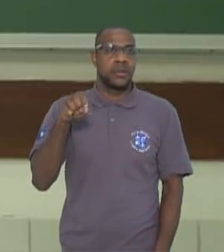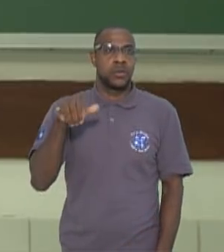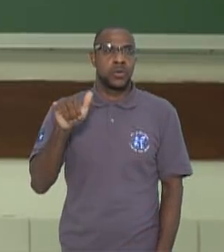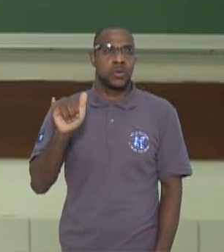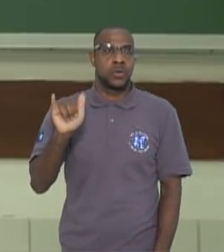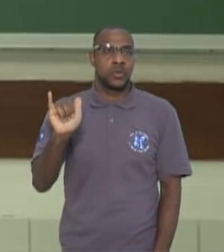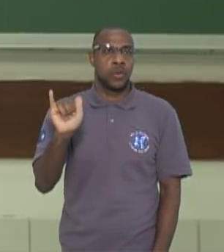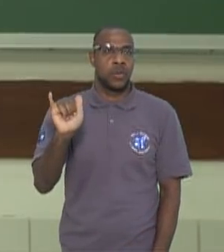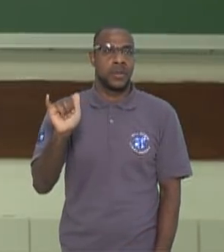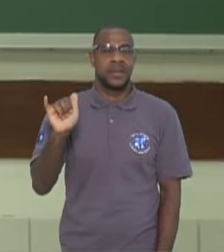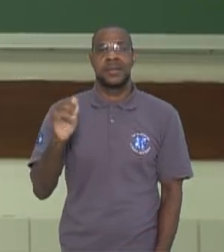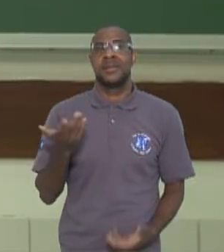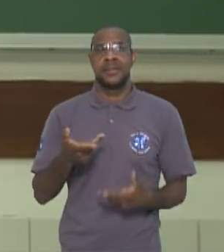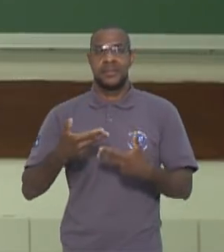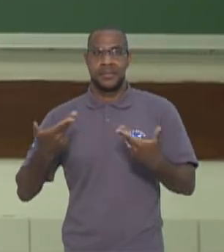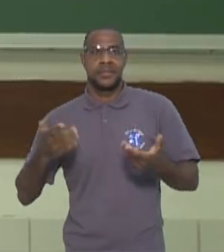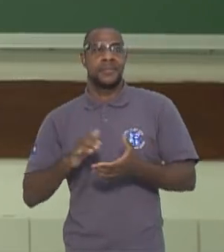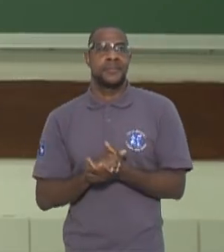esses nomes.